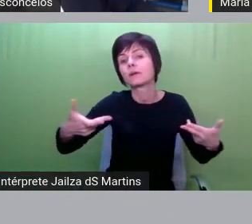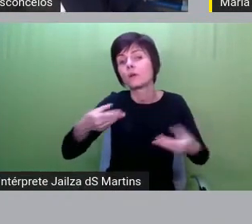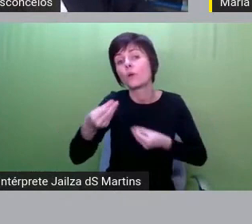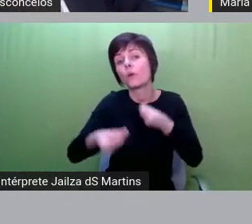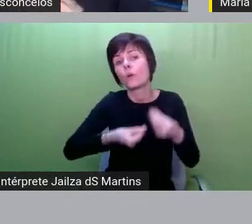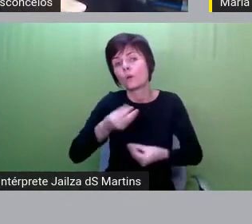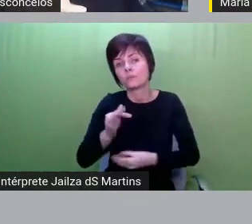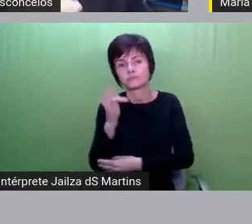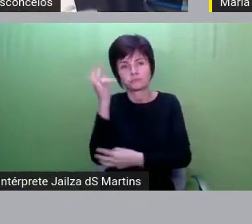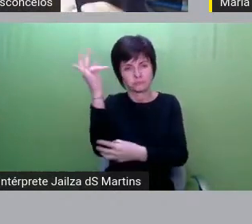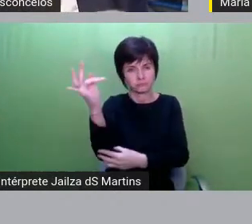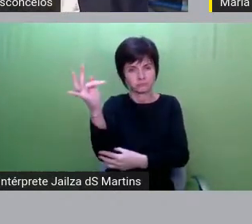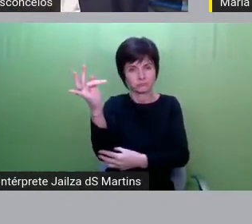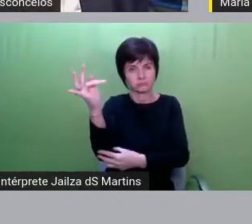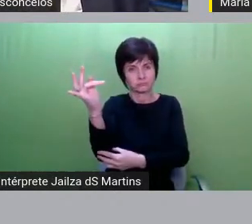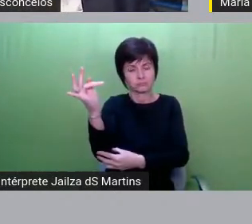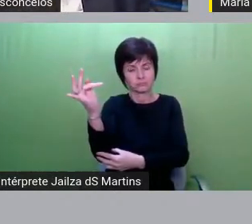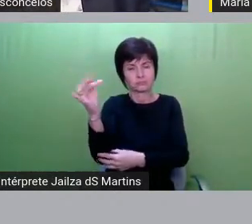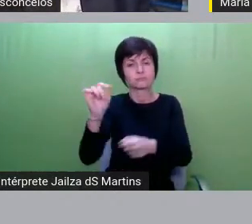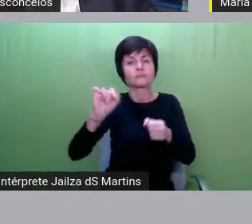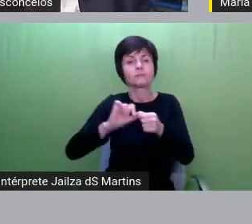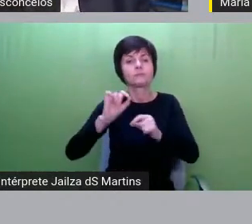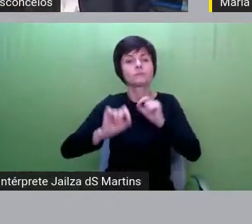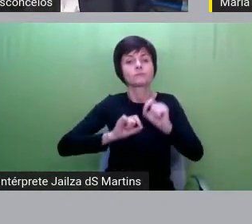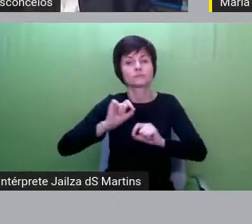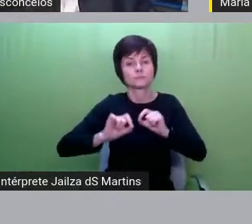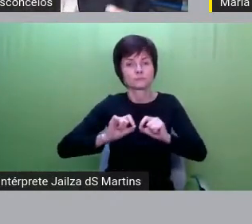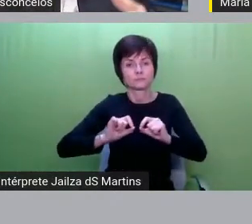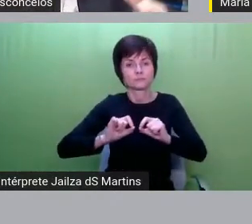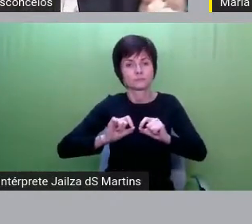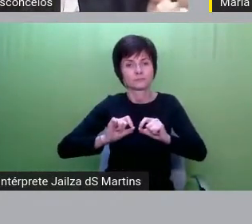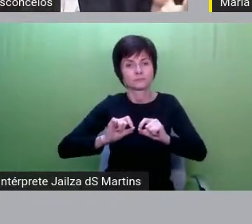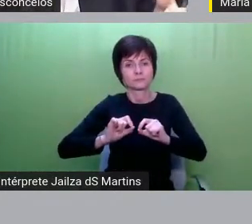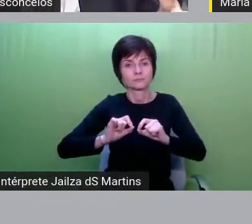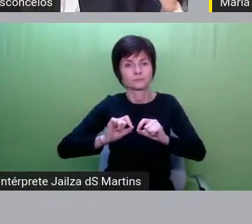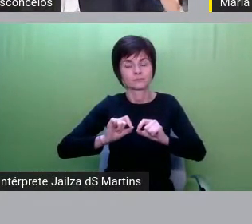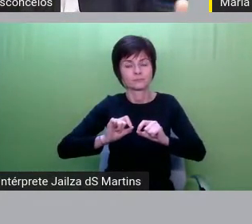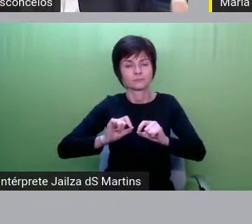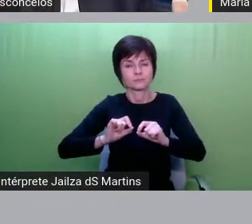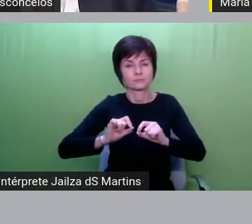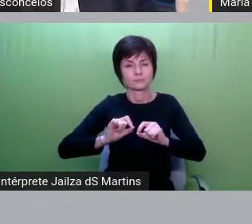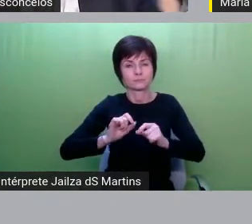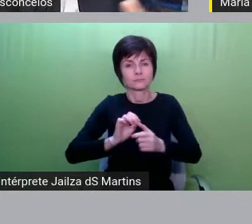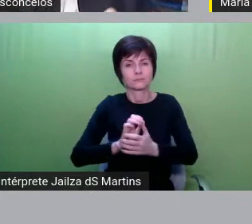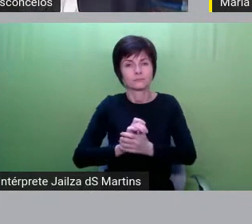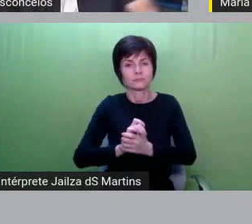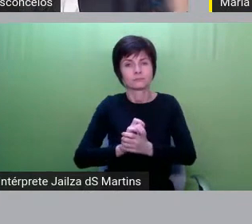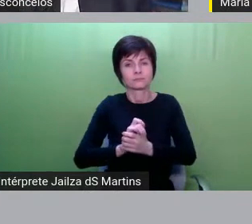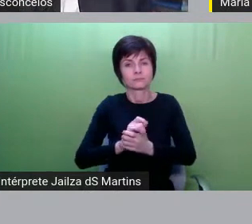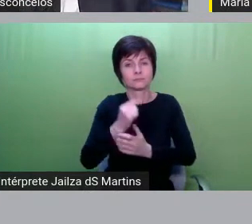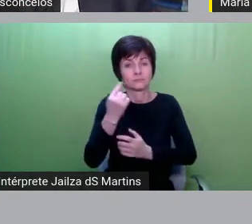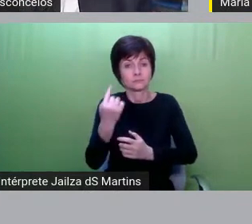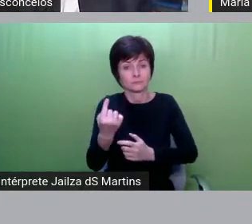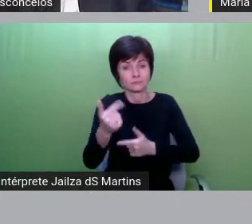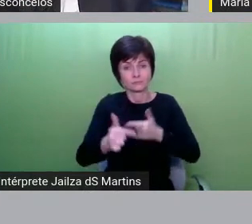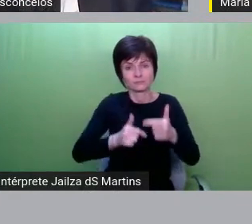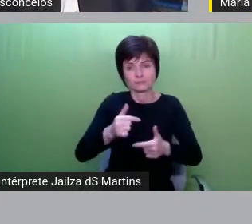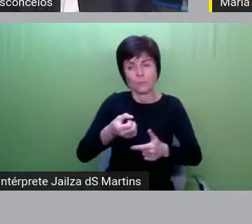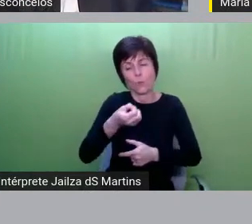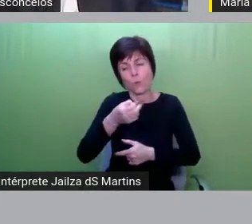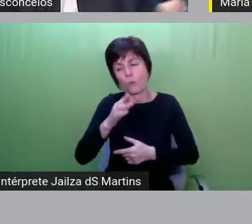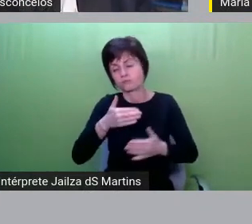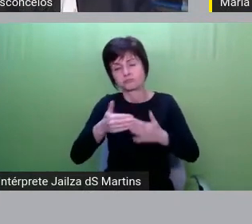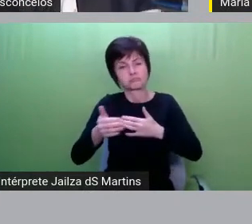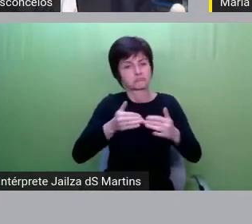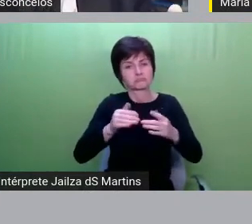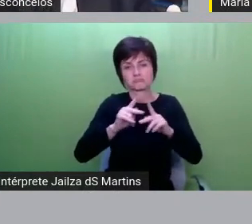funcionados. É para fazer com que um trabalhador ou qualquer